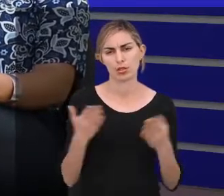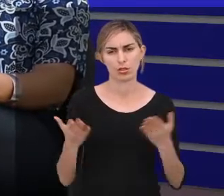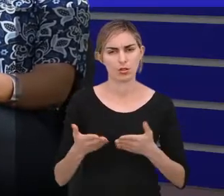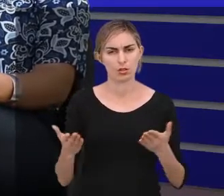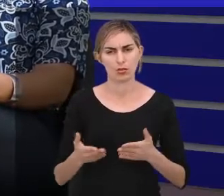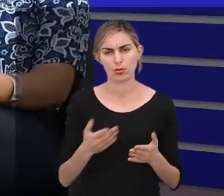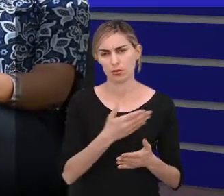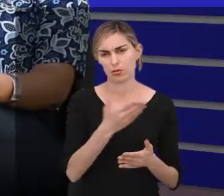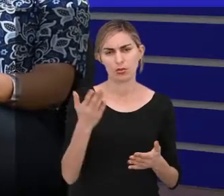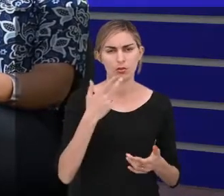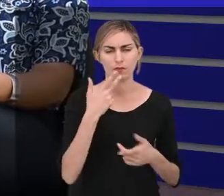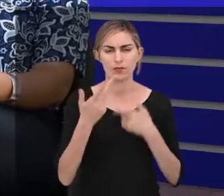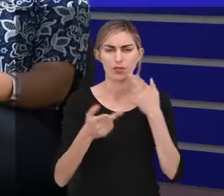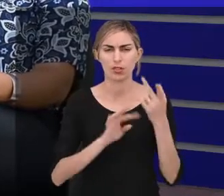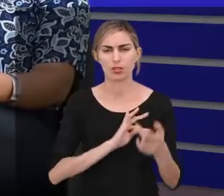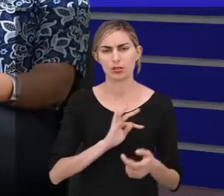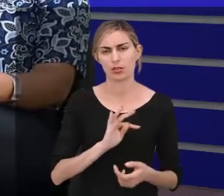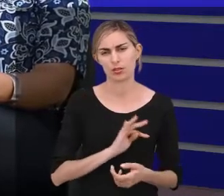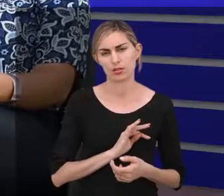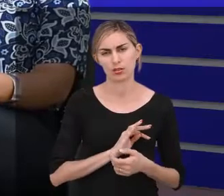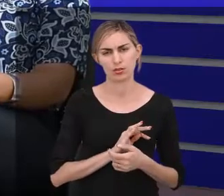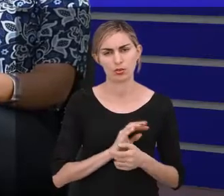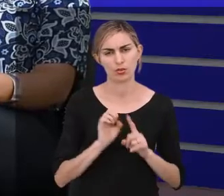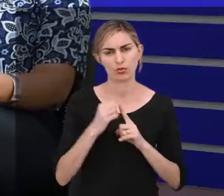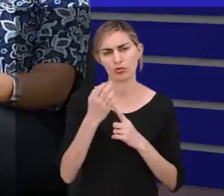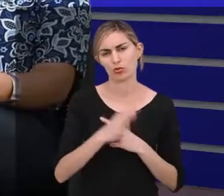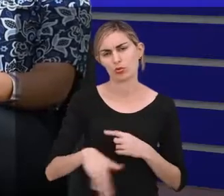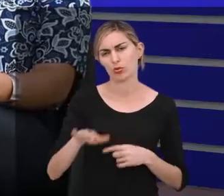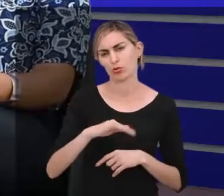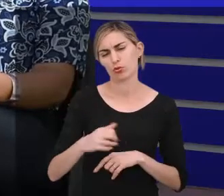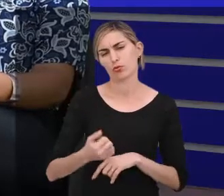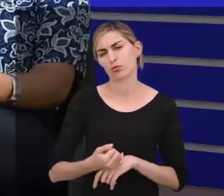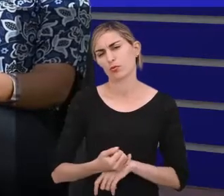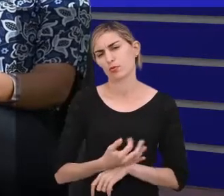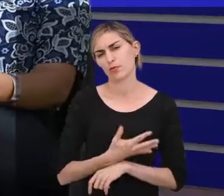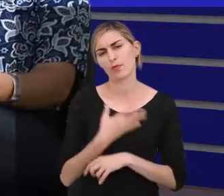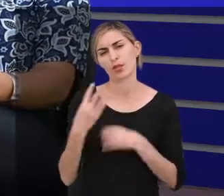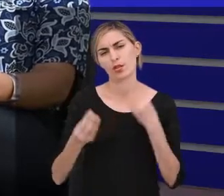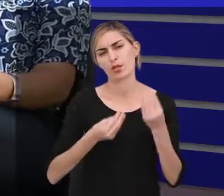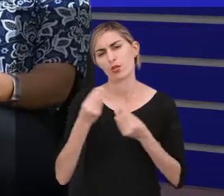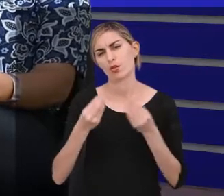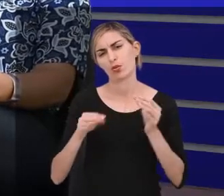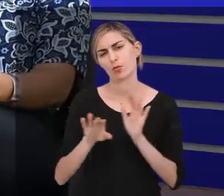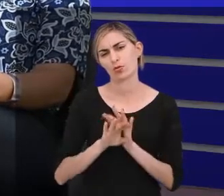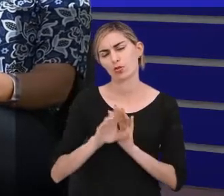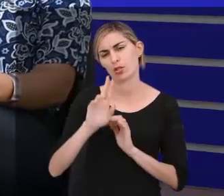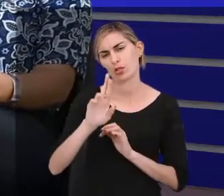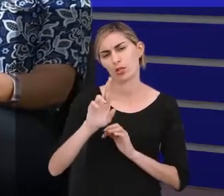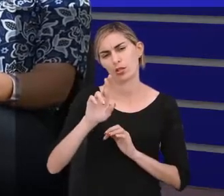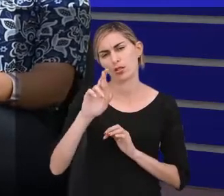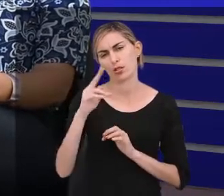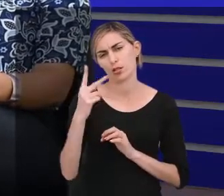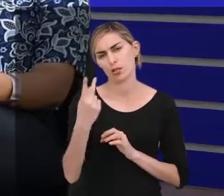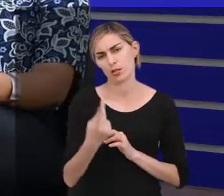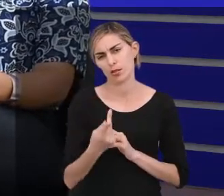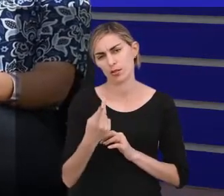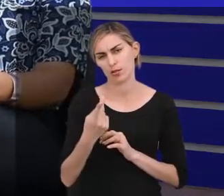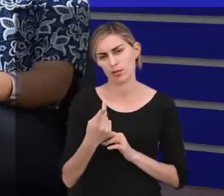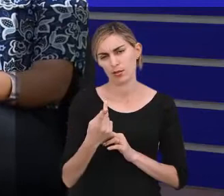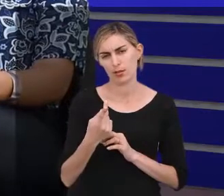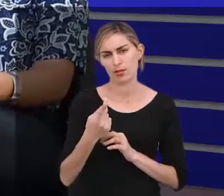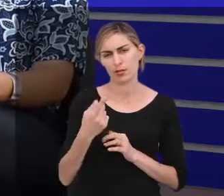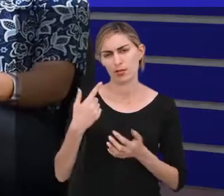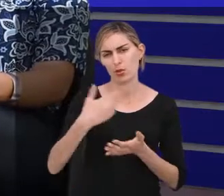que você falasse de uma forma mais técnica, além da questão socioemocional, né? Como é que ele chegaria no RH de uma forma atraente